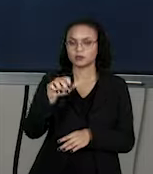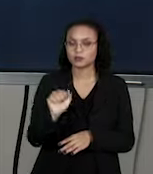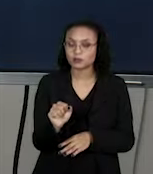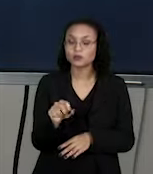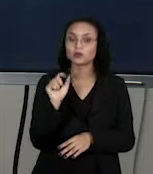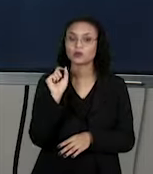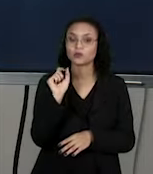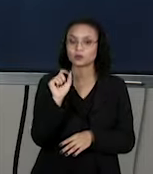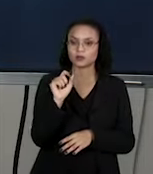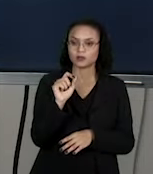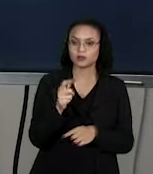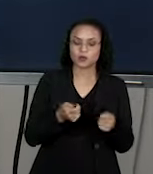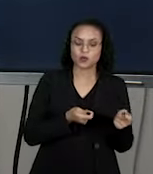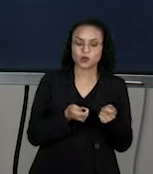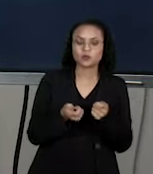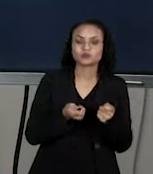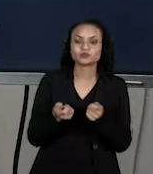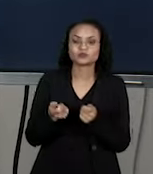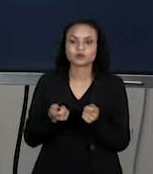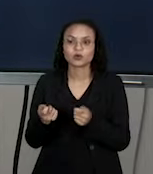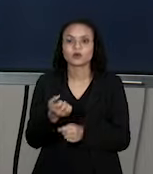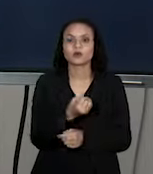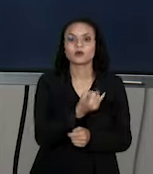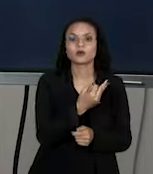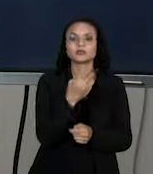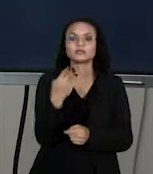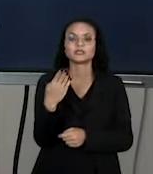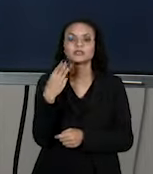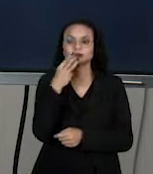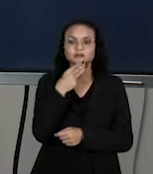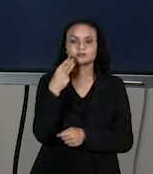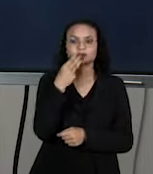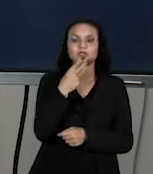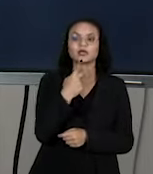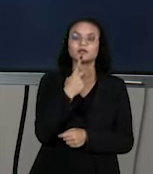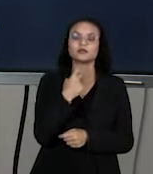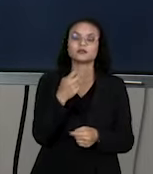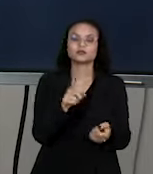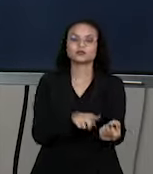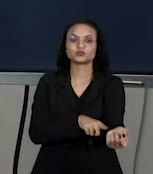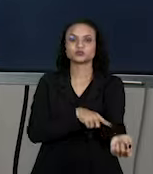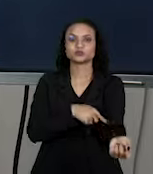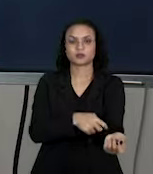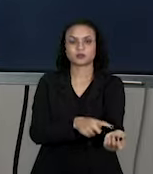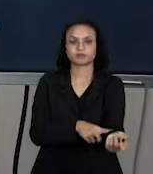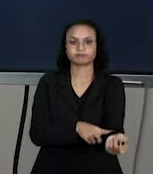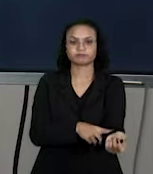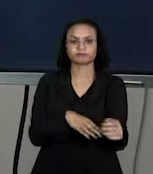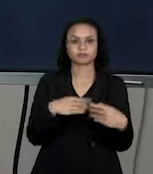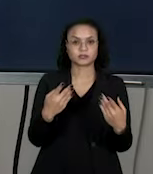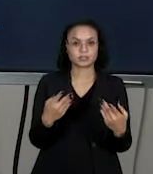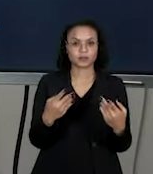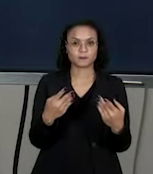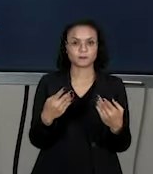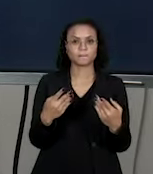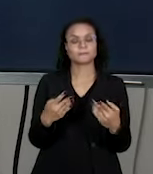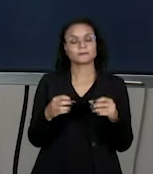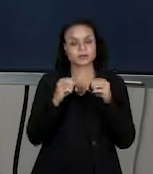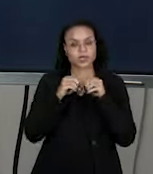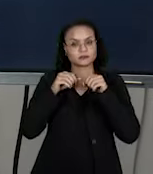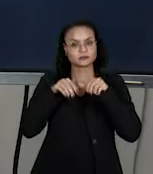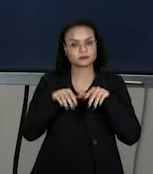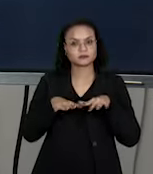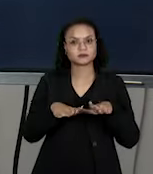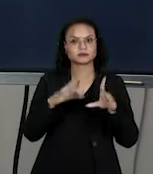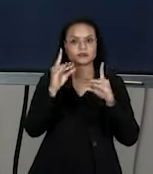o glucagon, né? Esse glucagon circula no nosso corpo, assim como produz a insulina.